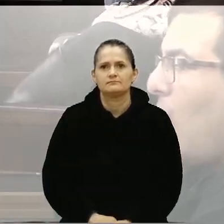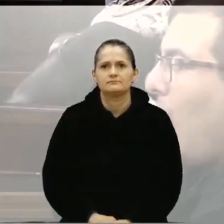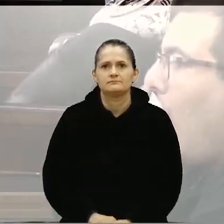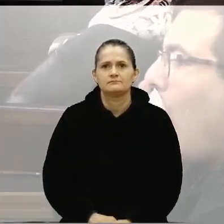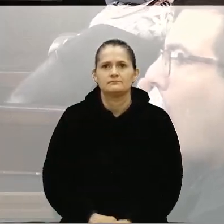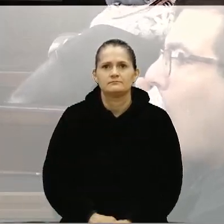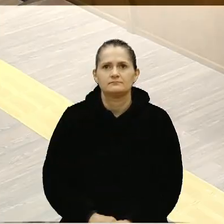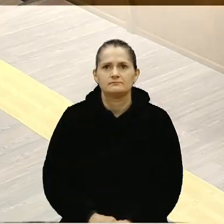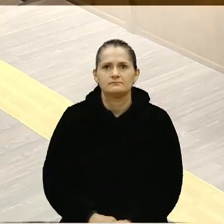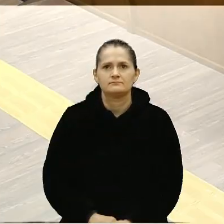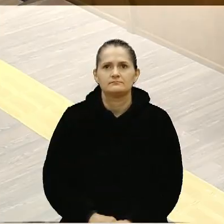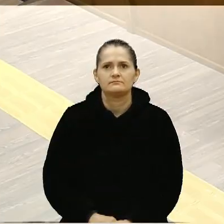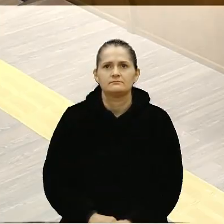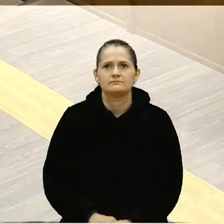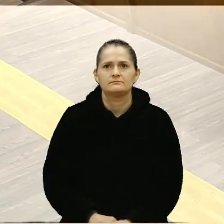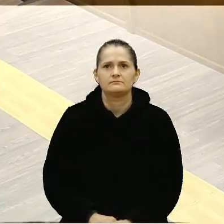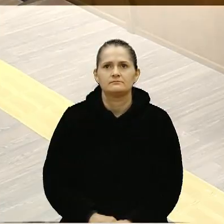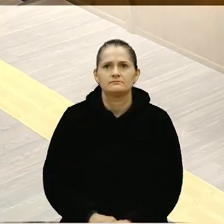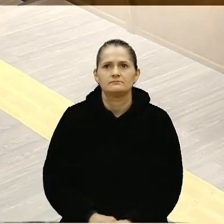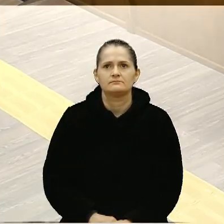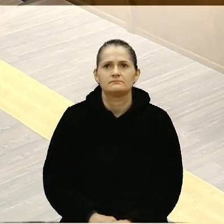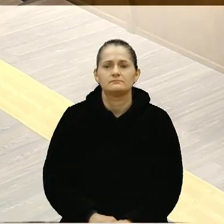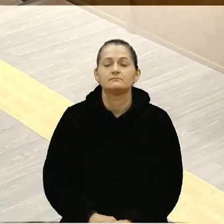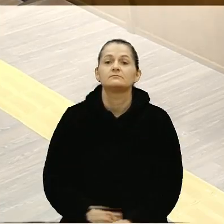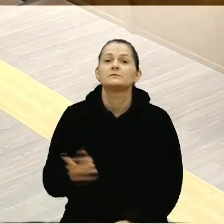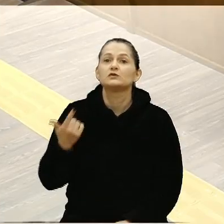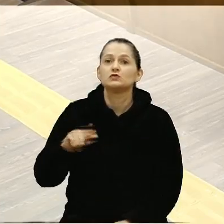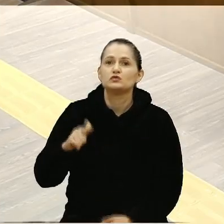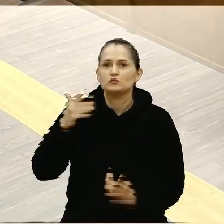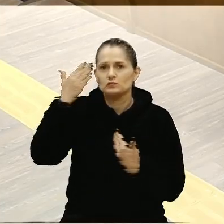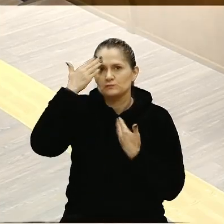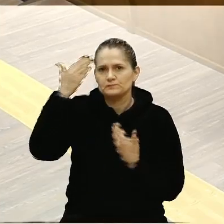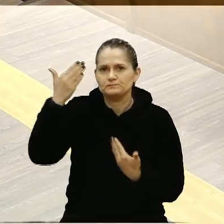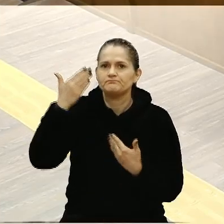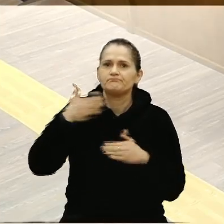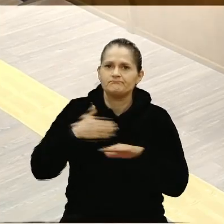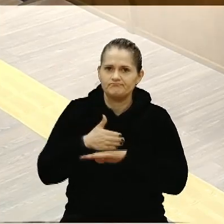Mais uma vez agradecemos a participação, a presença da